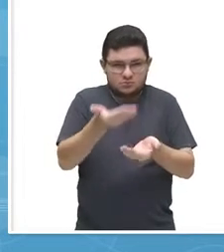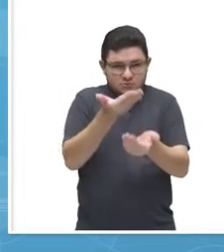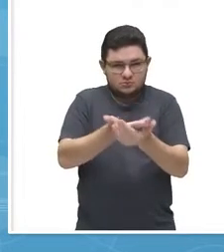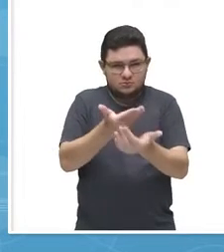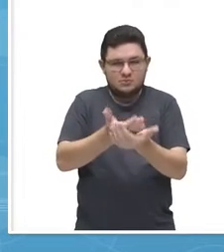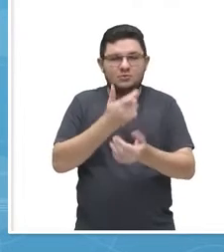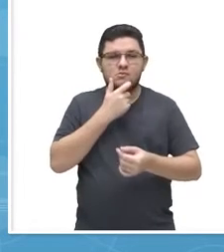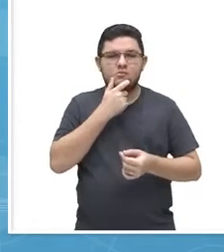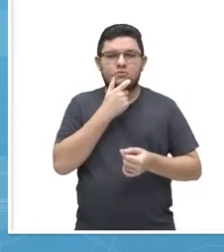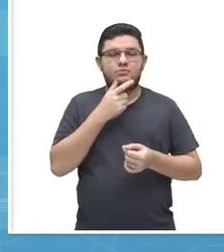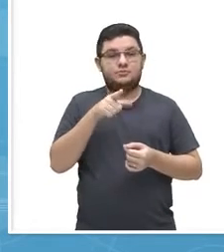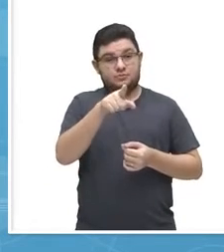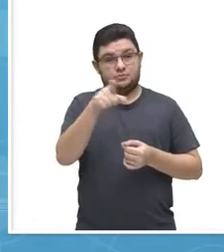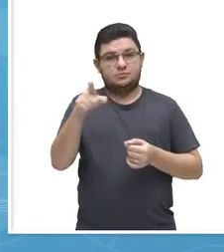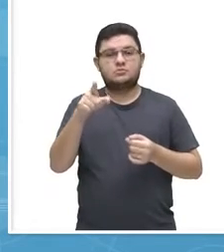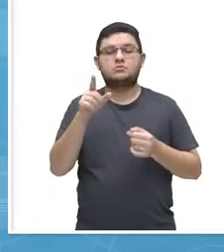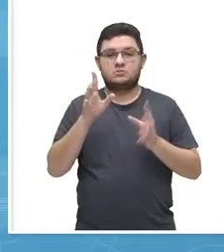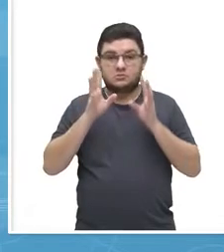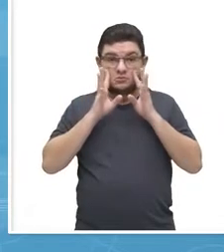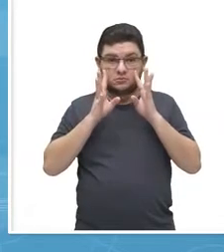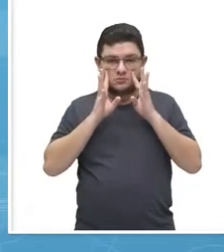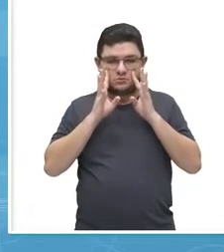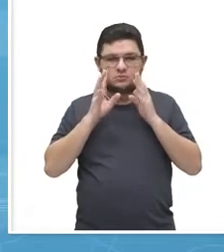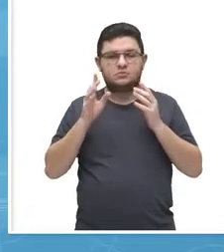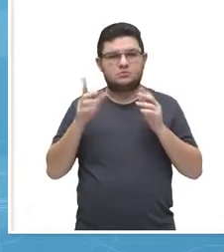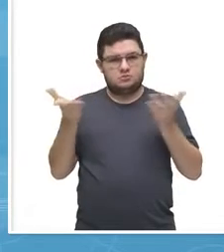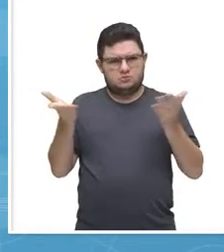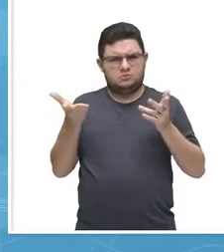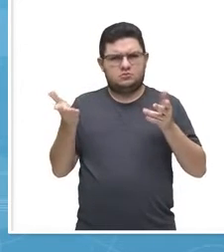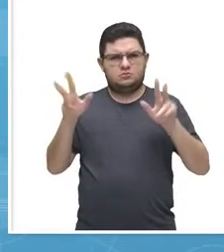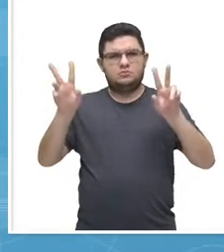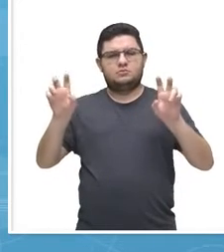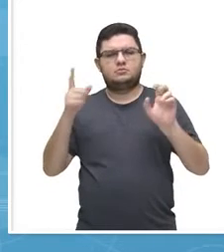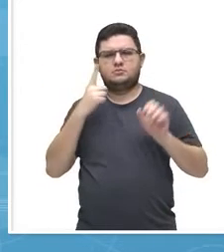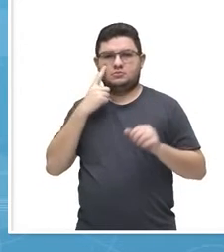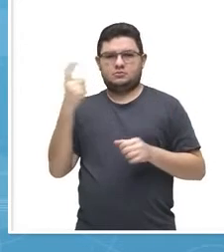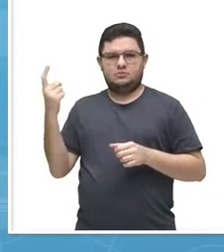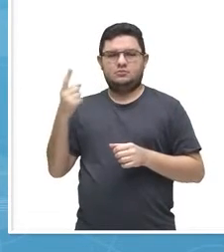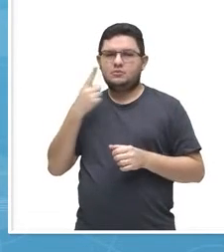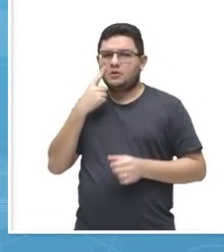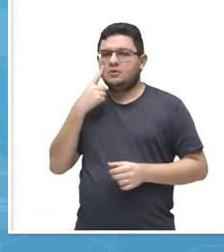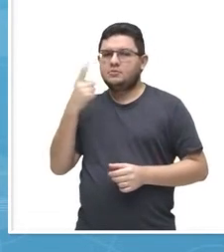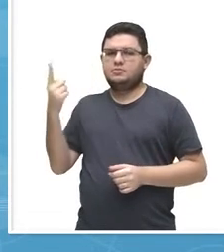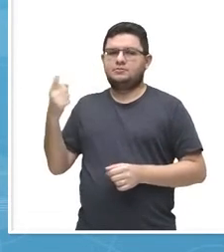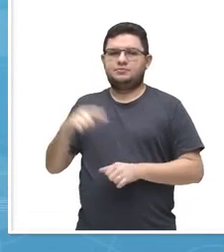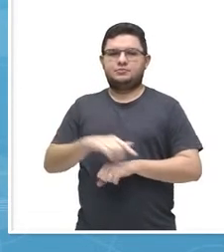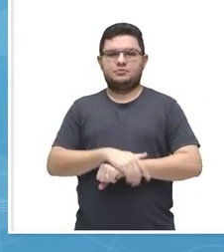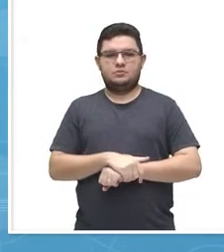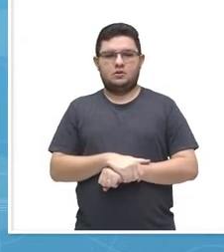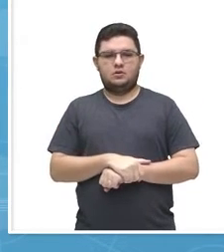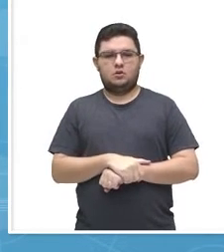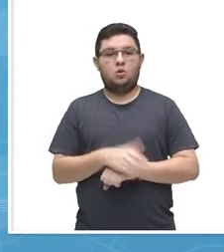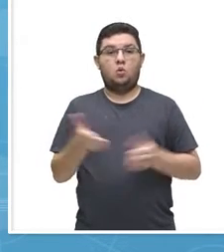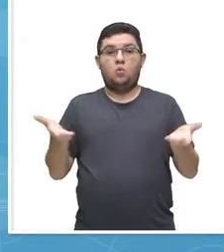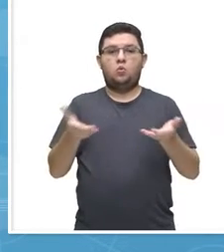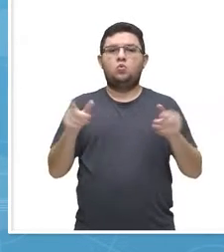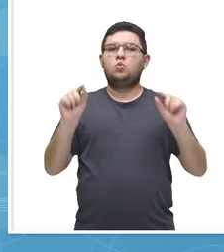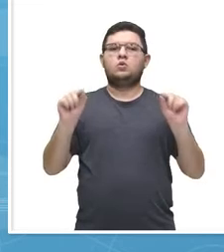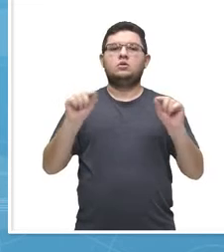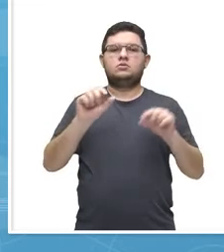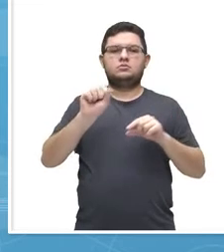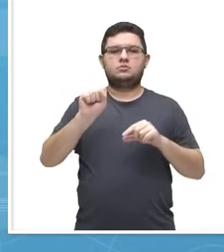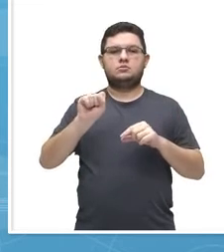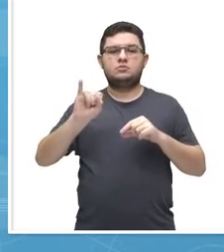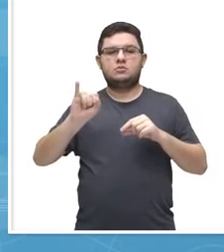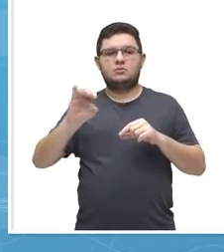concentrar. O assunto hoje está super interessante. Vamos dar uma olhada. Olha só, hoje a gente vai ver o Simple Present